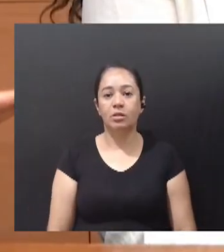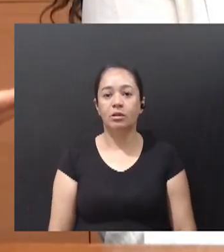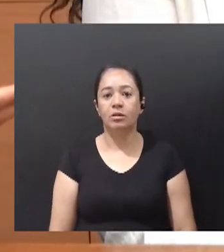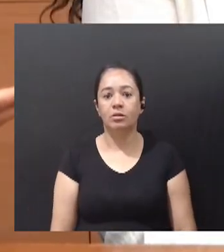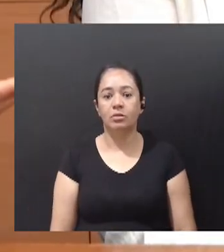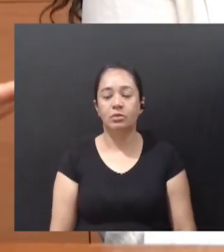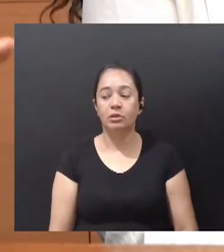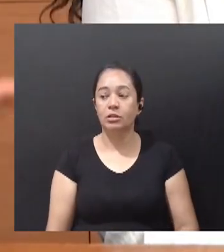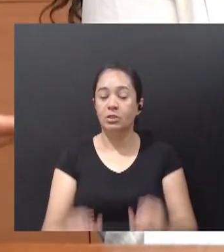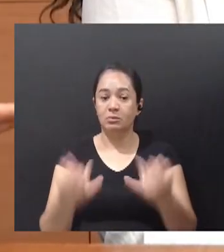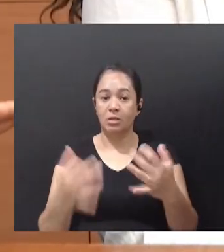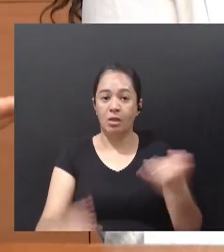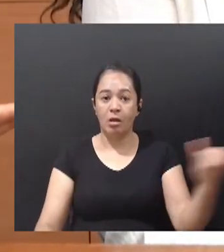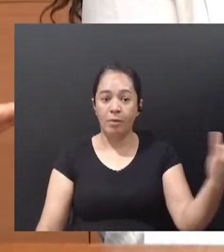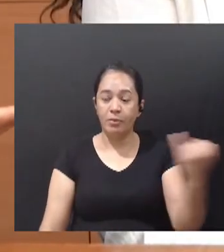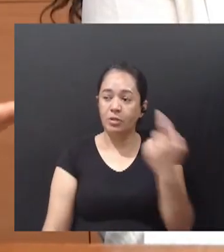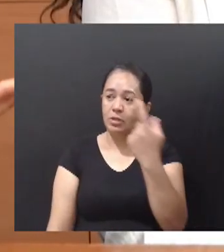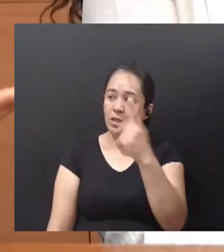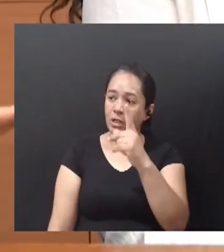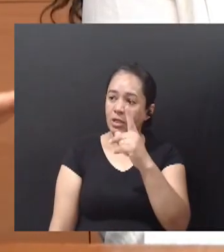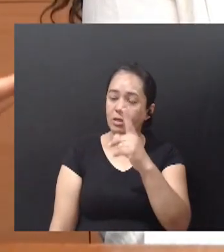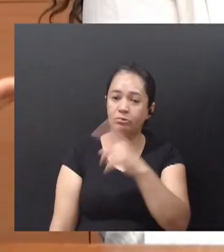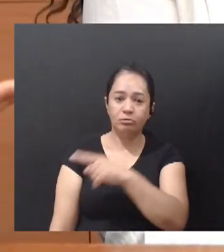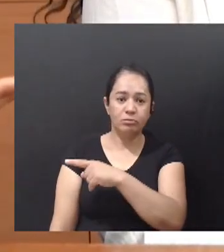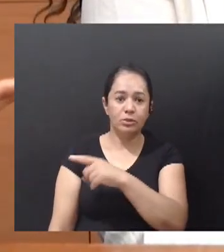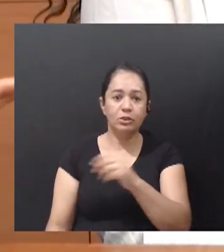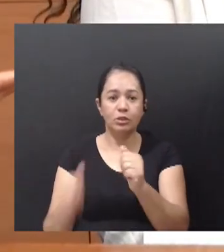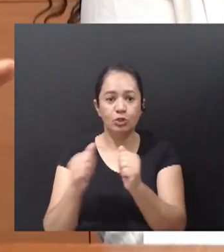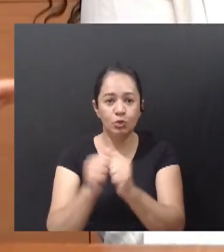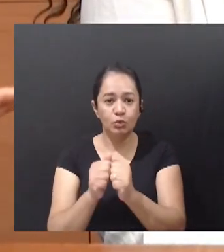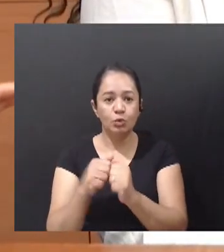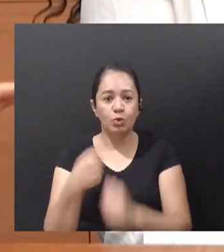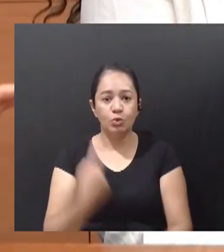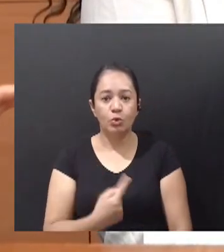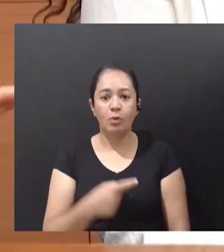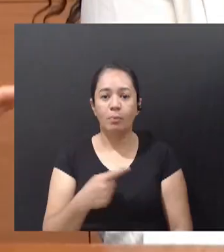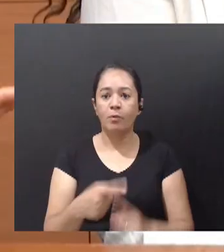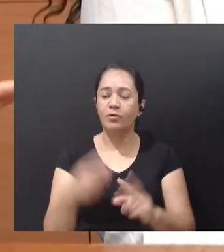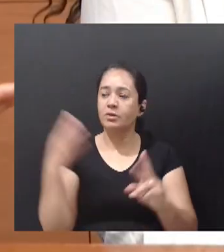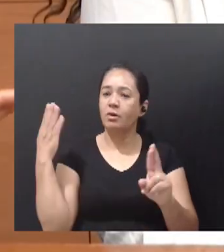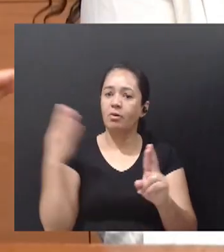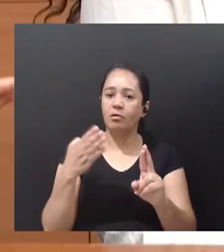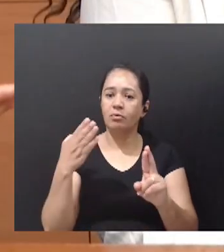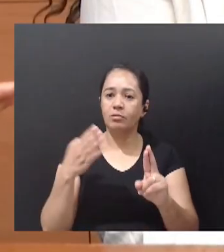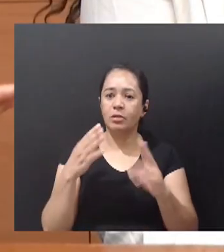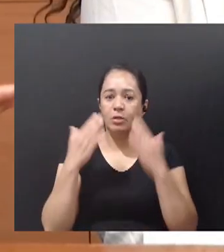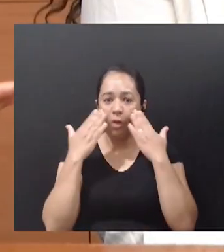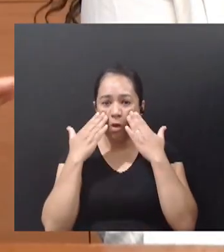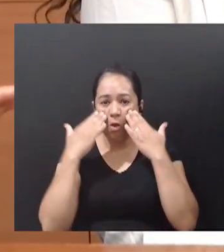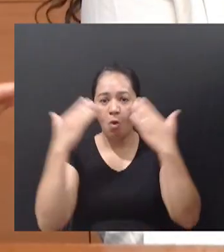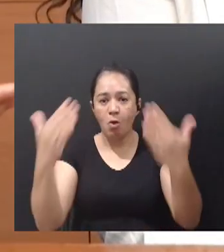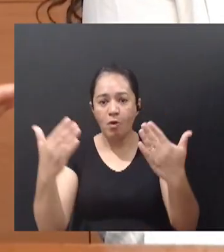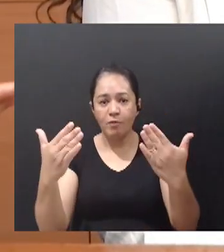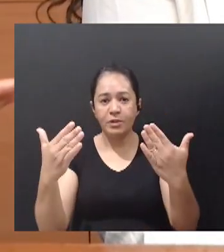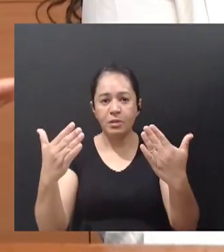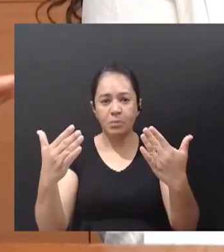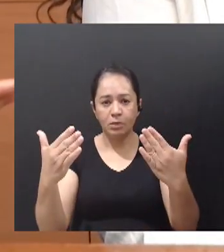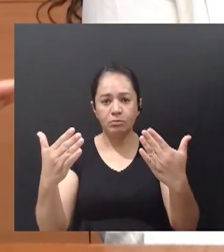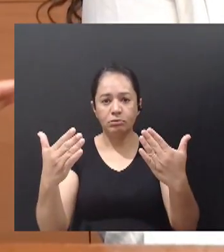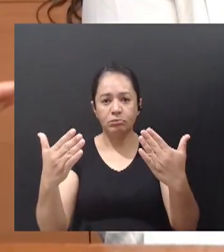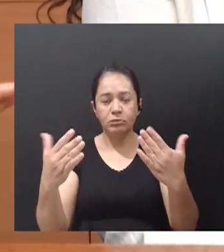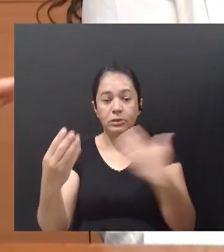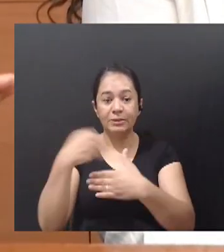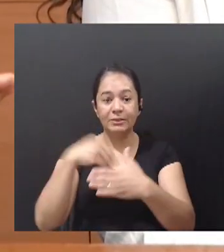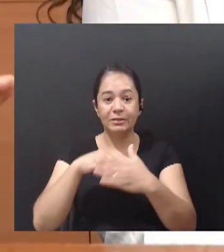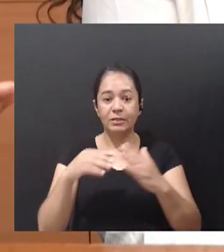a sua figura estar aqui conosco hoje, porque você representa o enfrentamento, né? O enfrentamento dentro da política que a gente